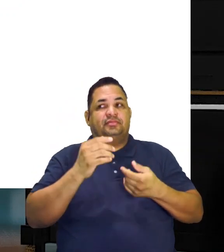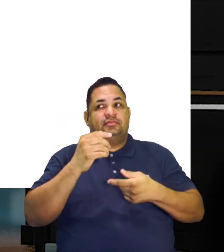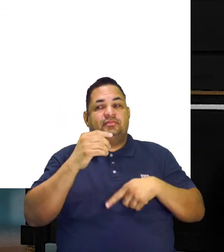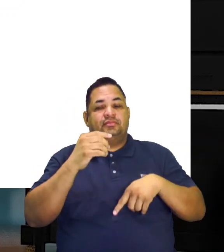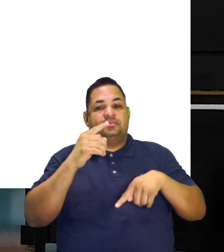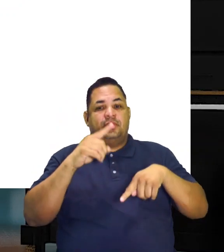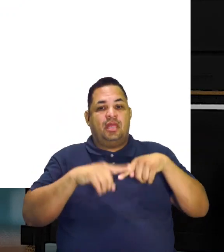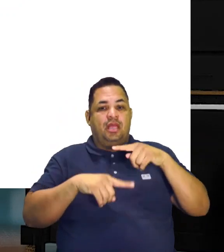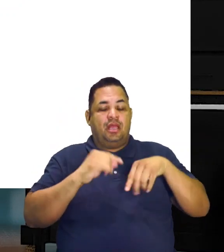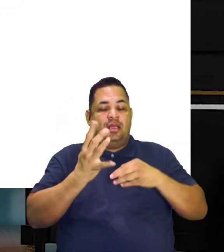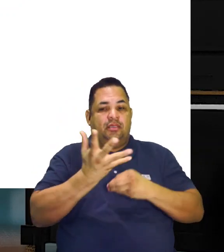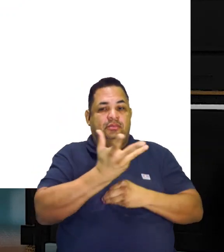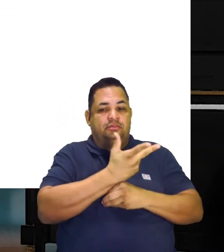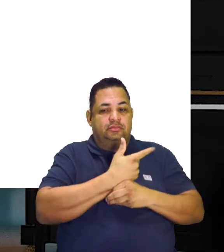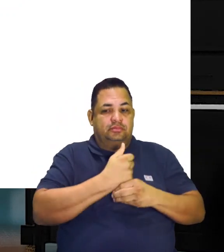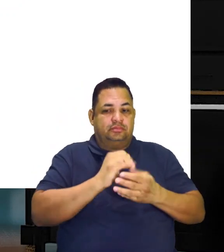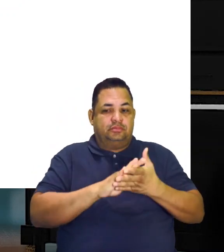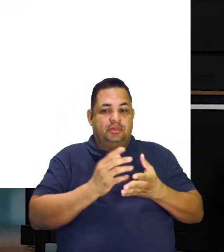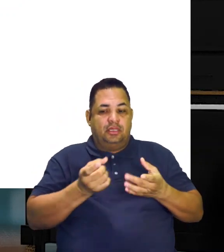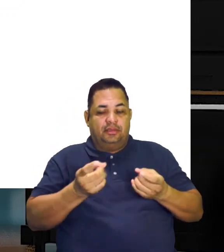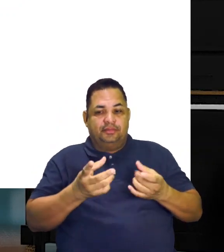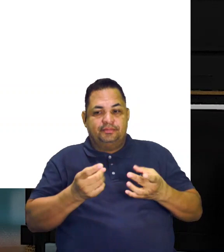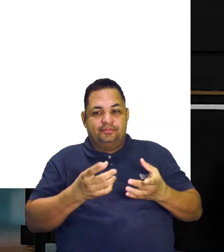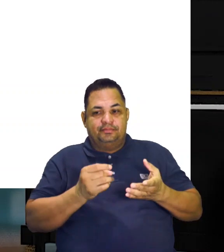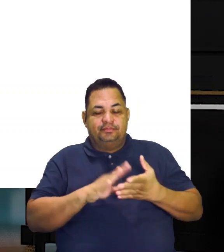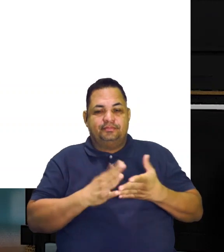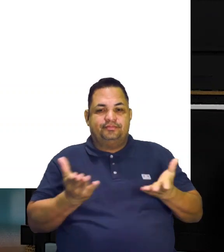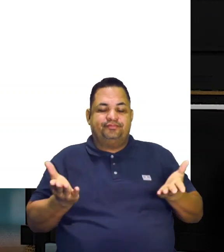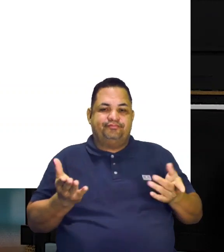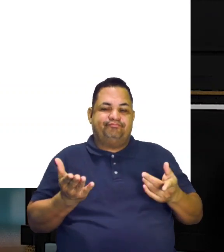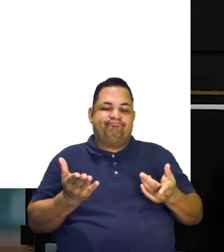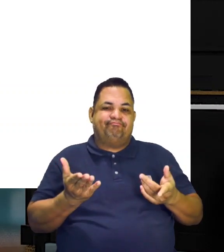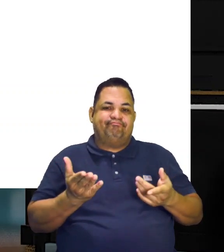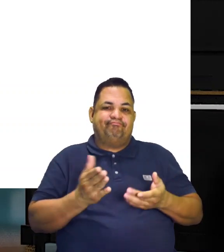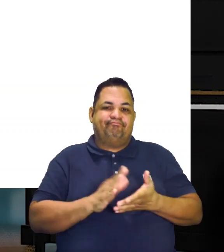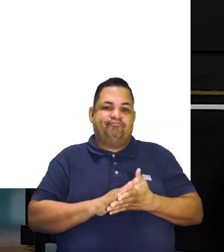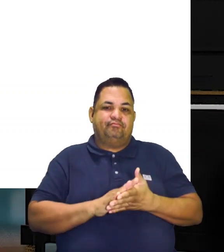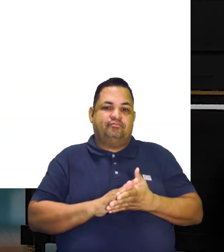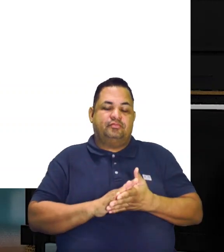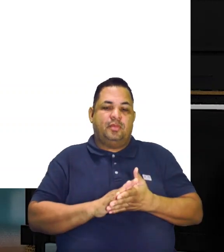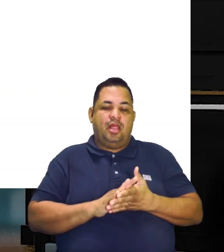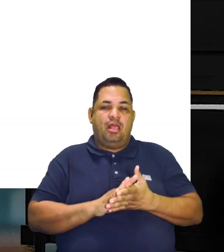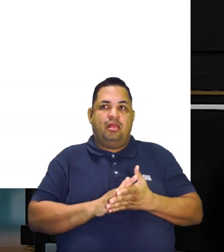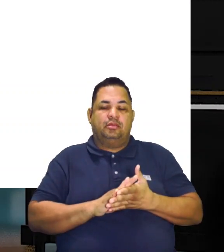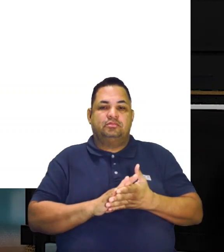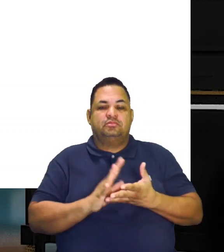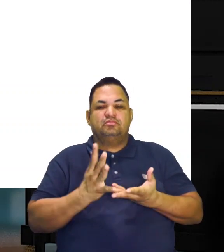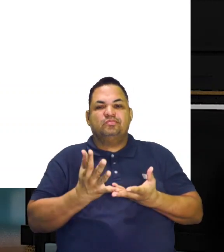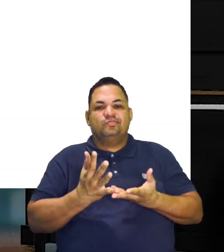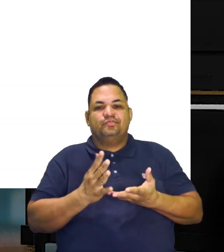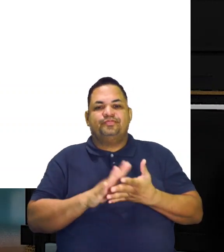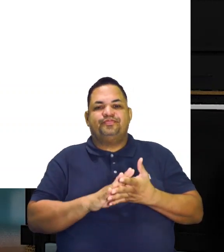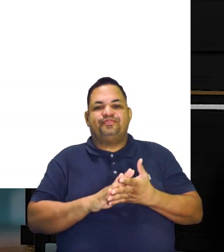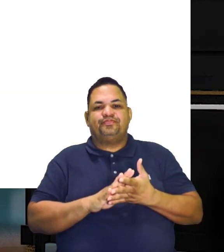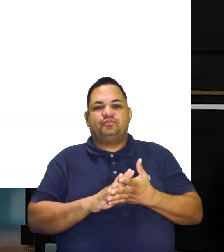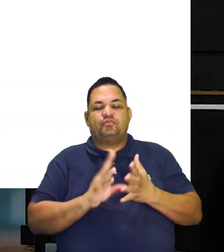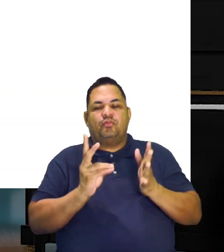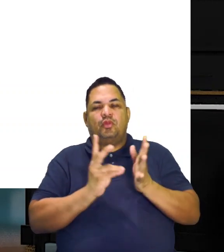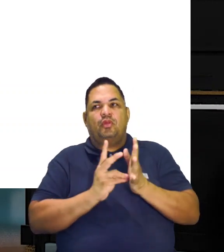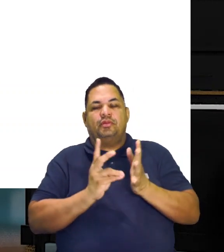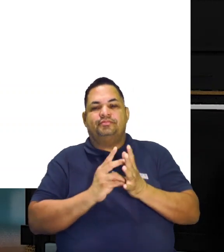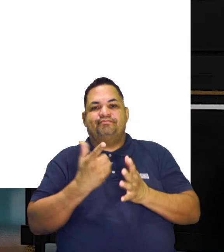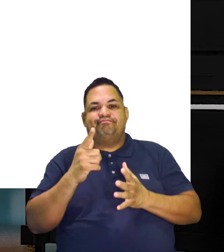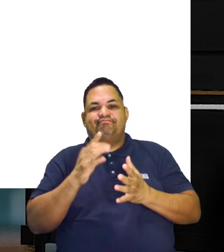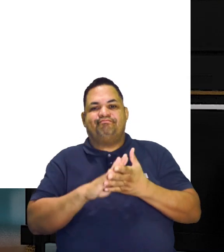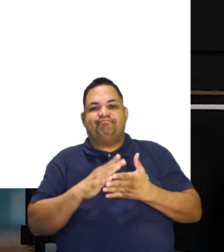comercializar, para galeria, enfim, não. O indígena não tem a figura do artista. Claro, tem as